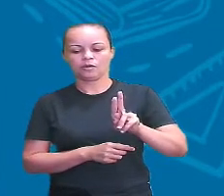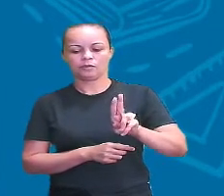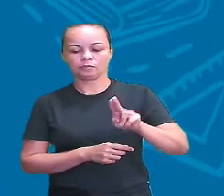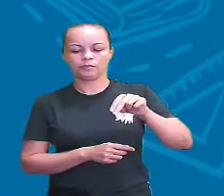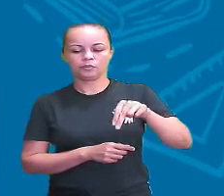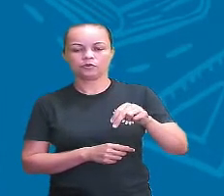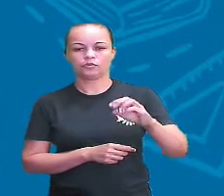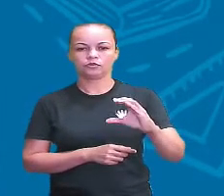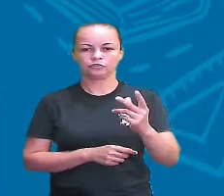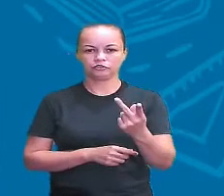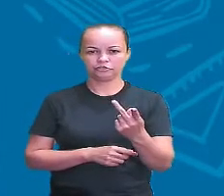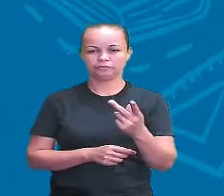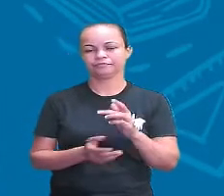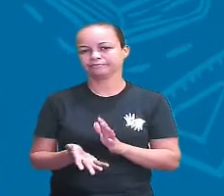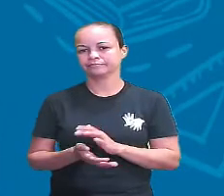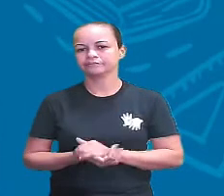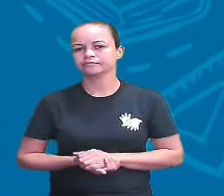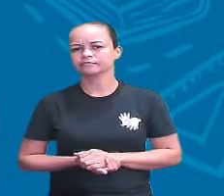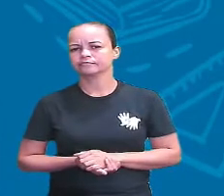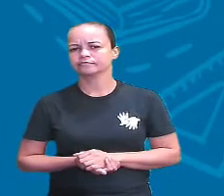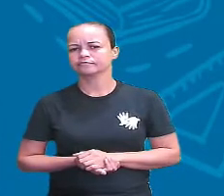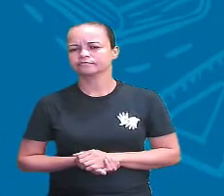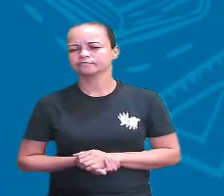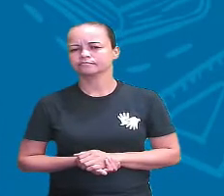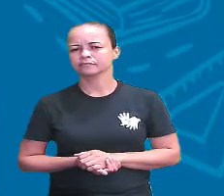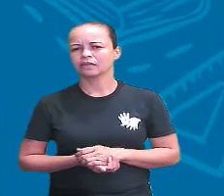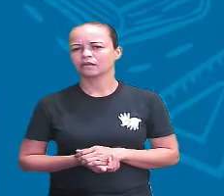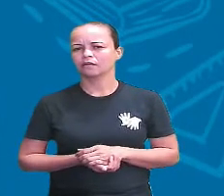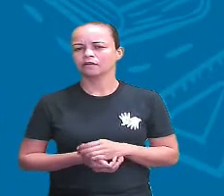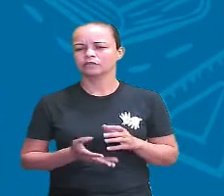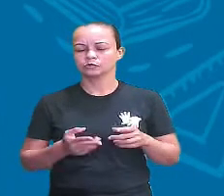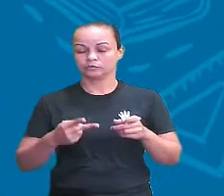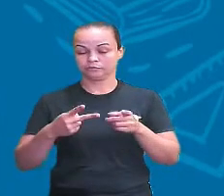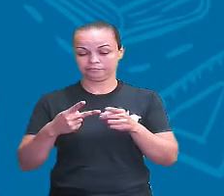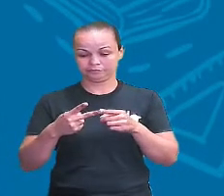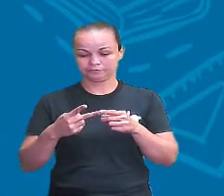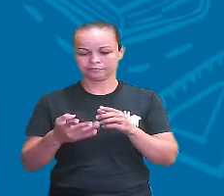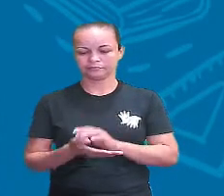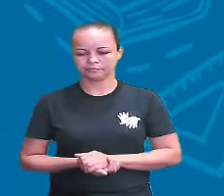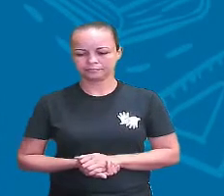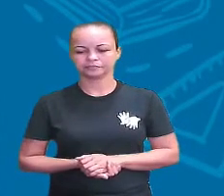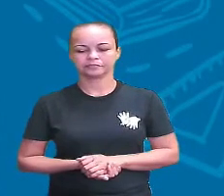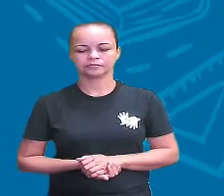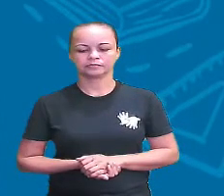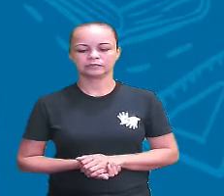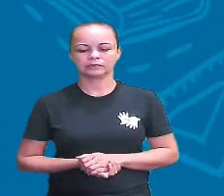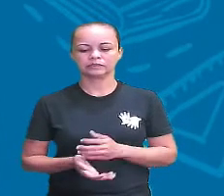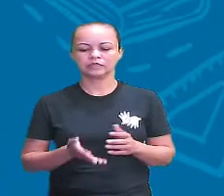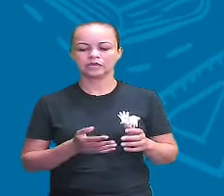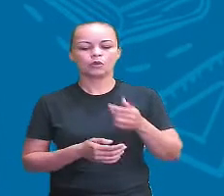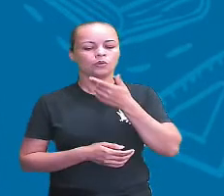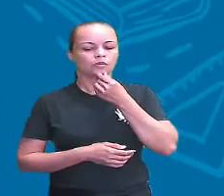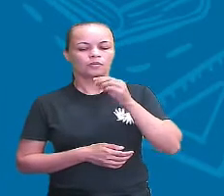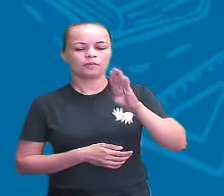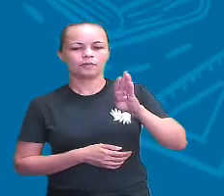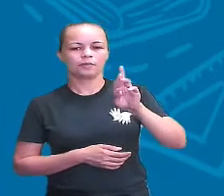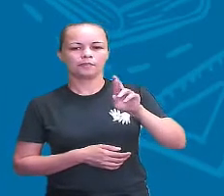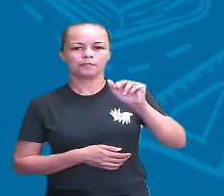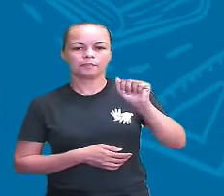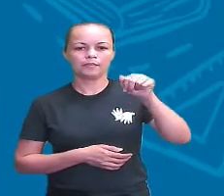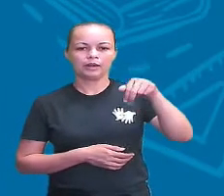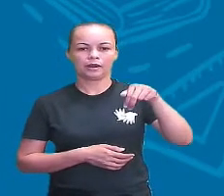amigos para um brunch. Gente, no segundo exemplo, Brad thinks he's always